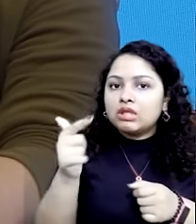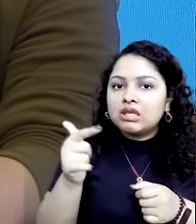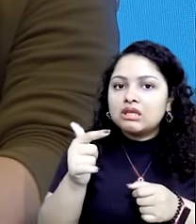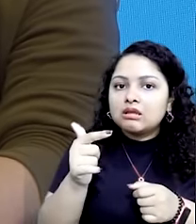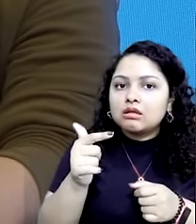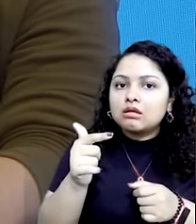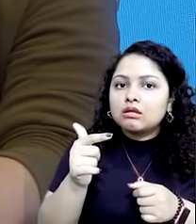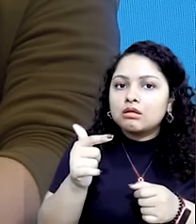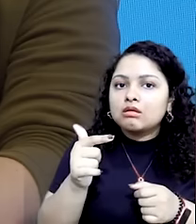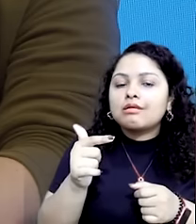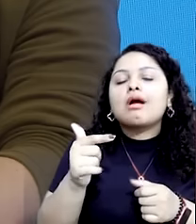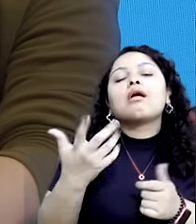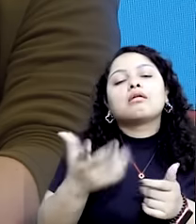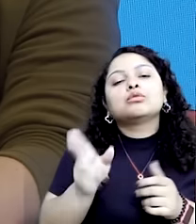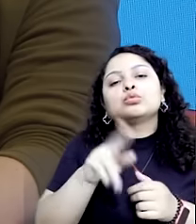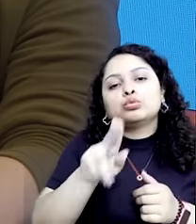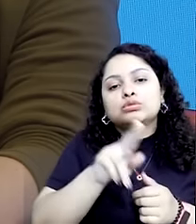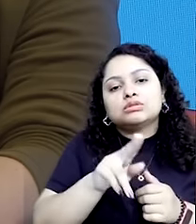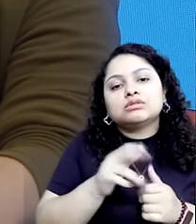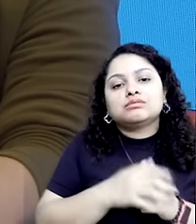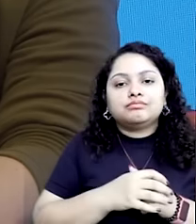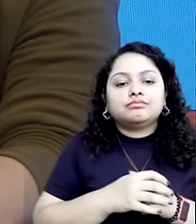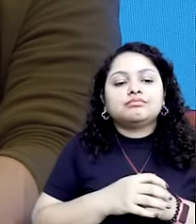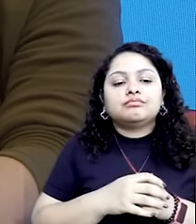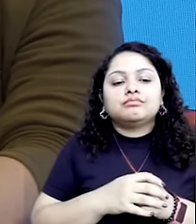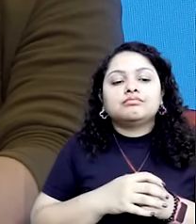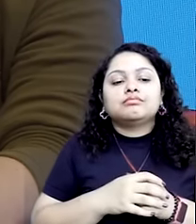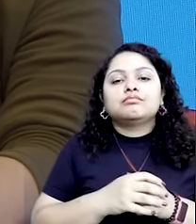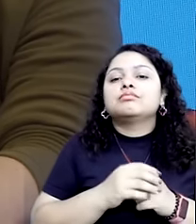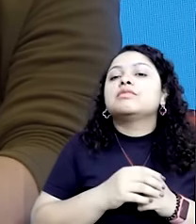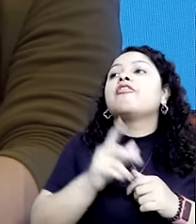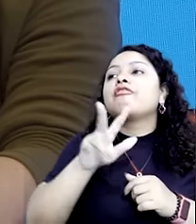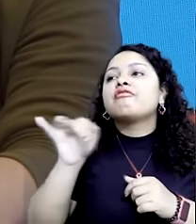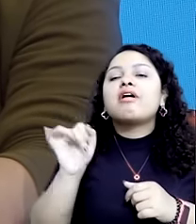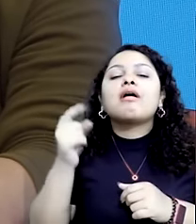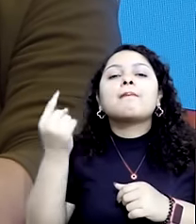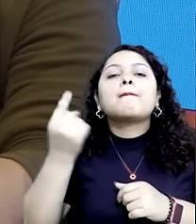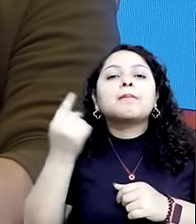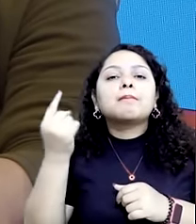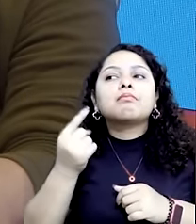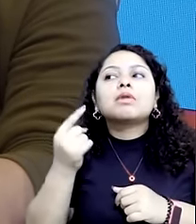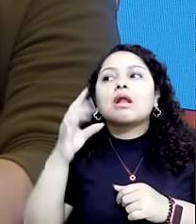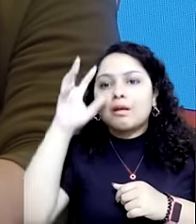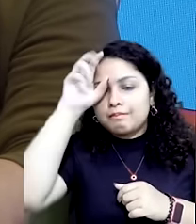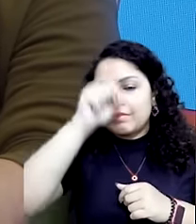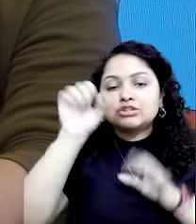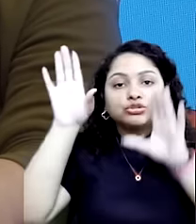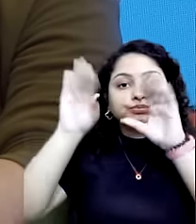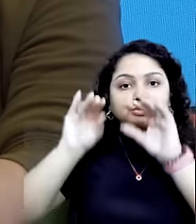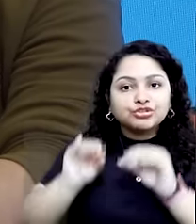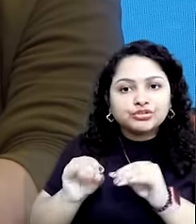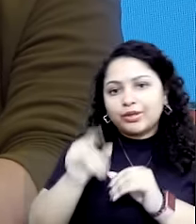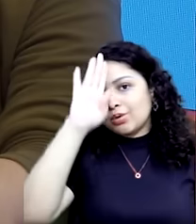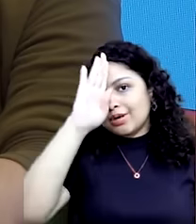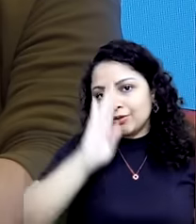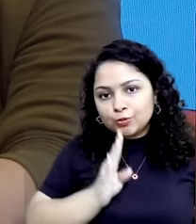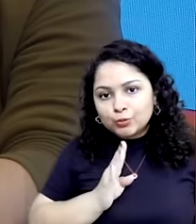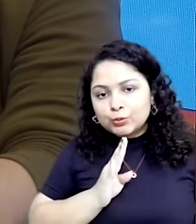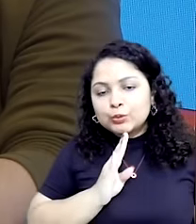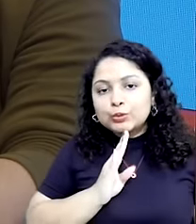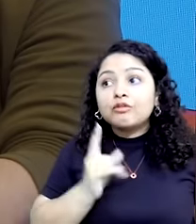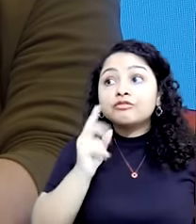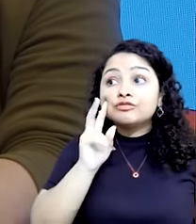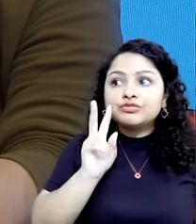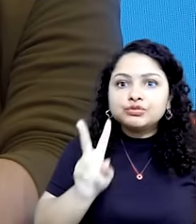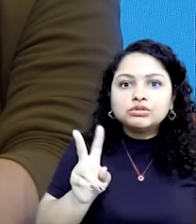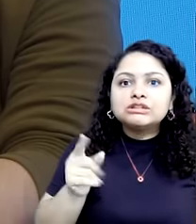Primeiro vamos lá Vamos por partes né eu falo escadinha Passinho vai lá primeiro Aprenda a mexer na versão gratuita viu que aquele